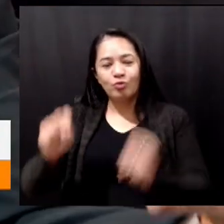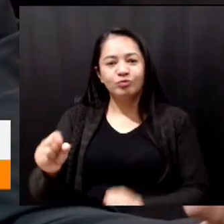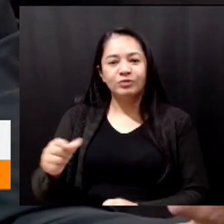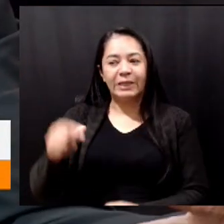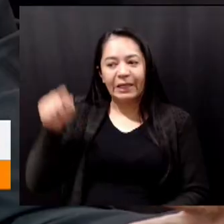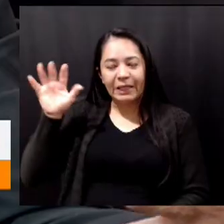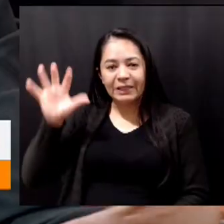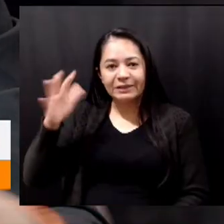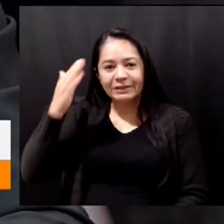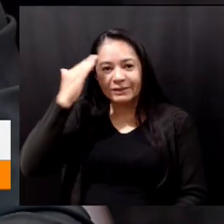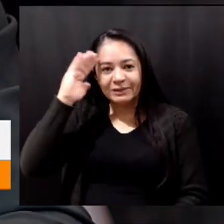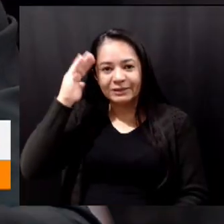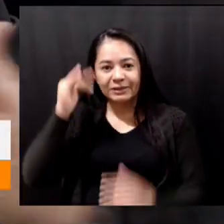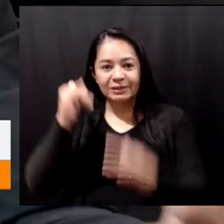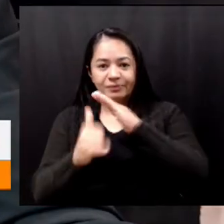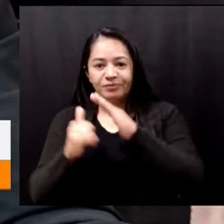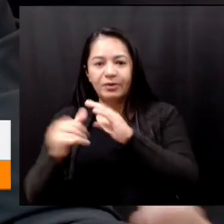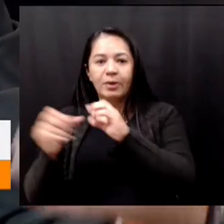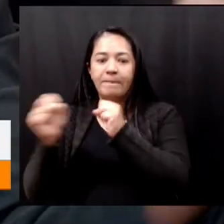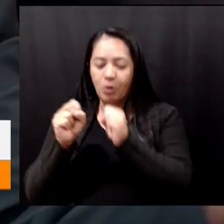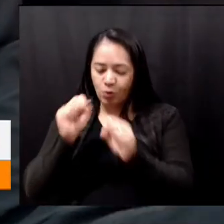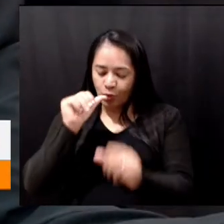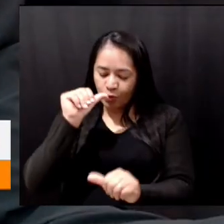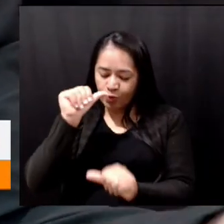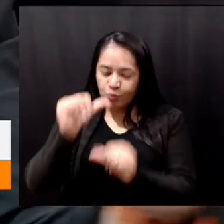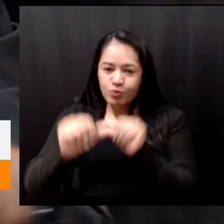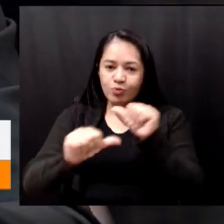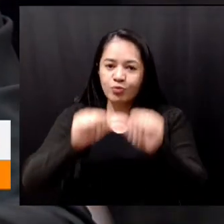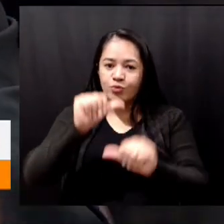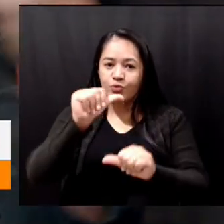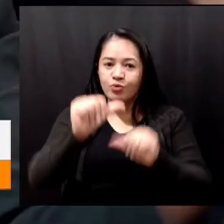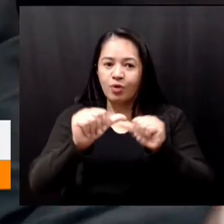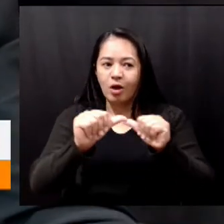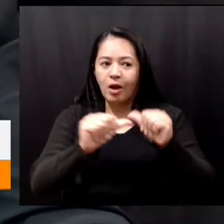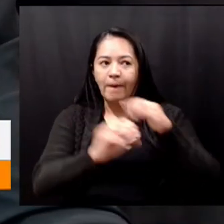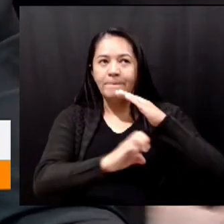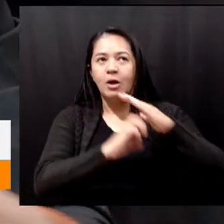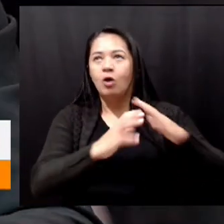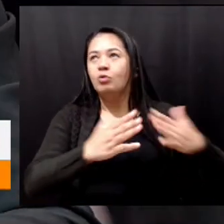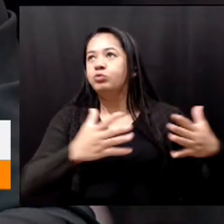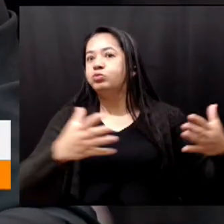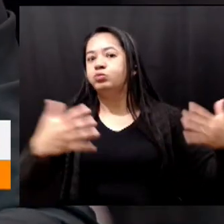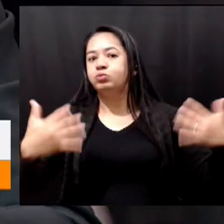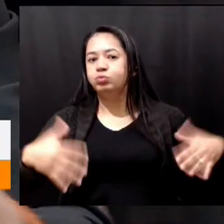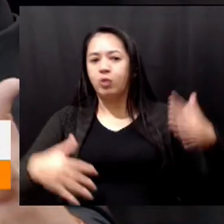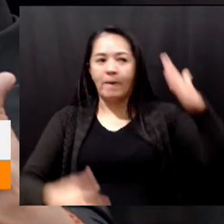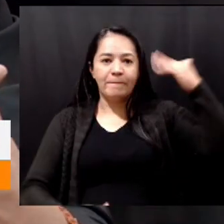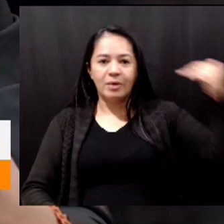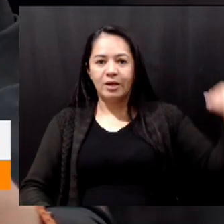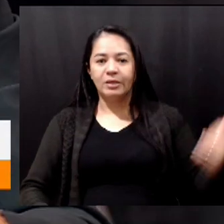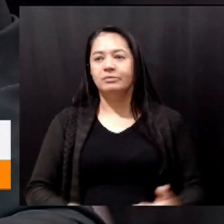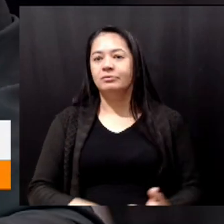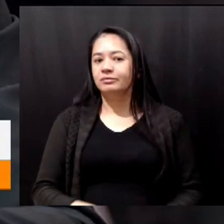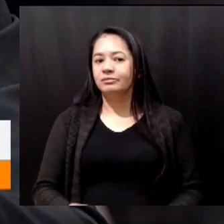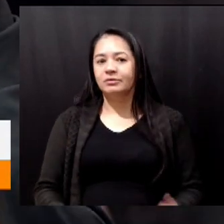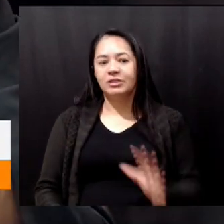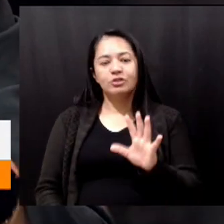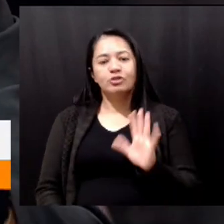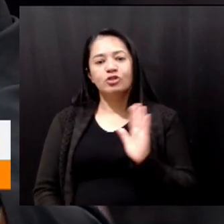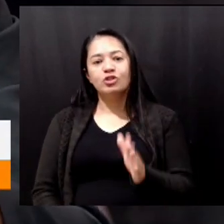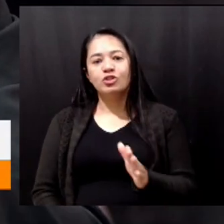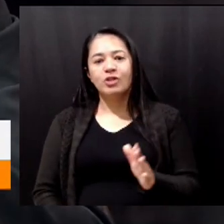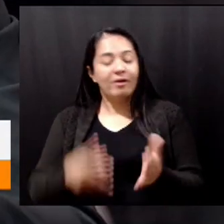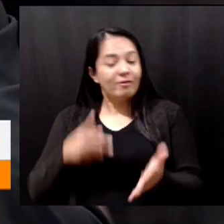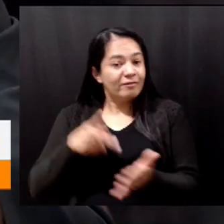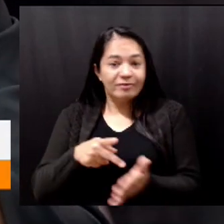startup pode se tornar algo monumental, como o iFood, CIT, isso já é consolidado. E hoje em